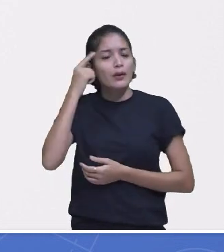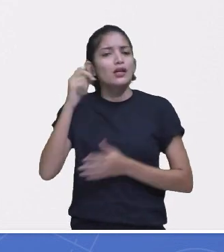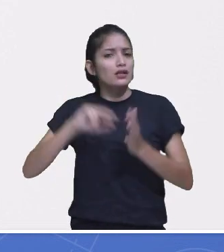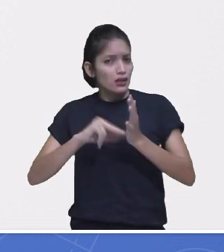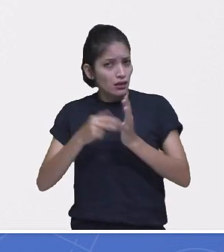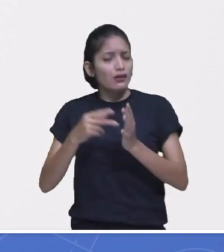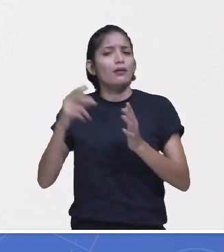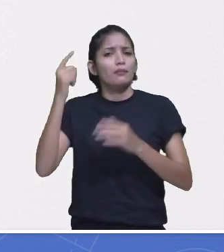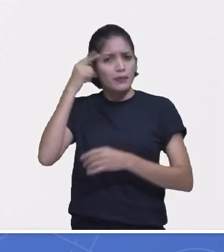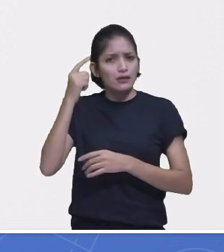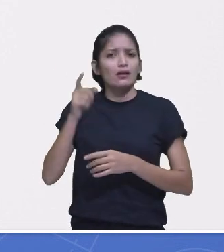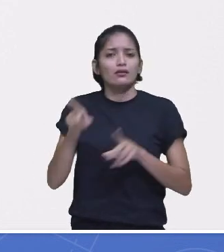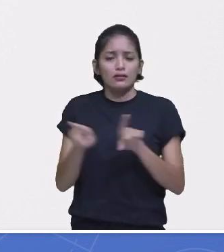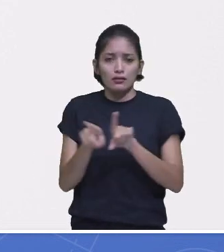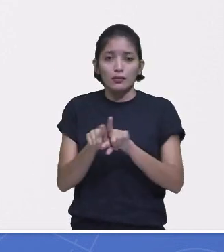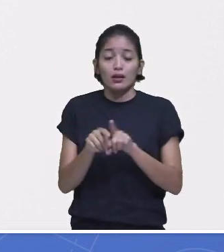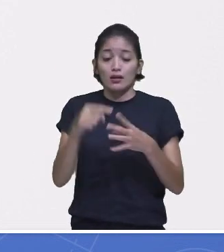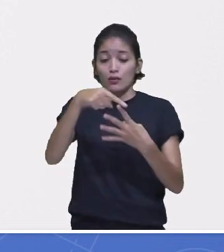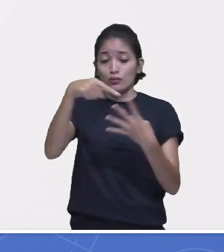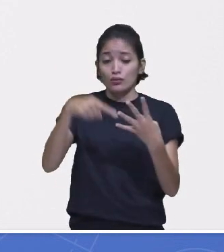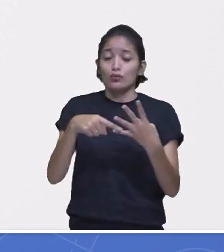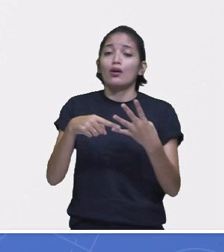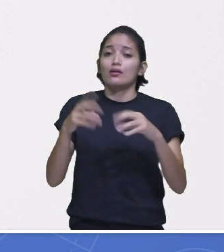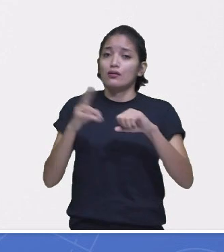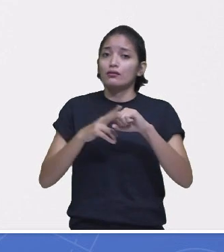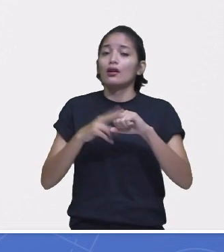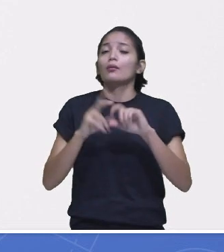E todos os 4 verbos foram